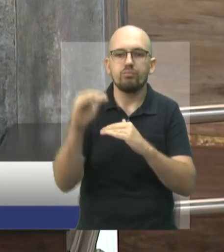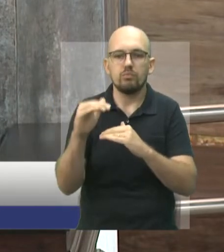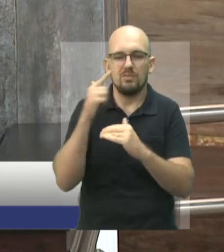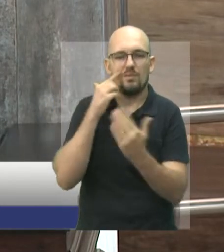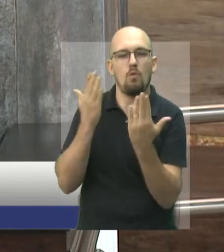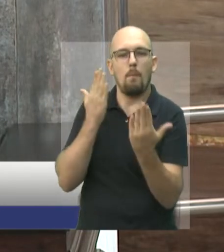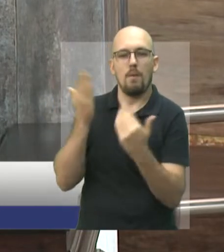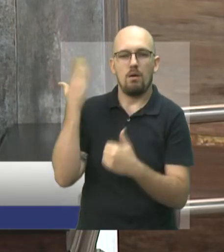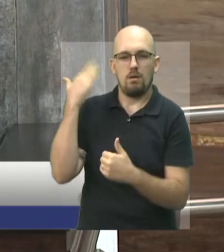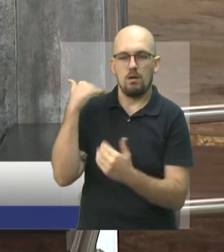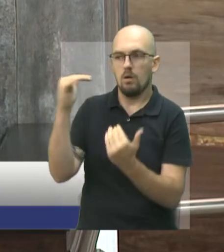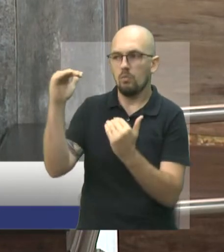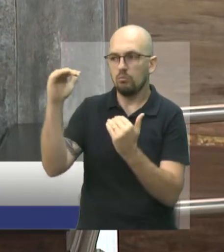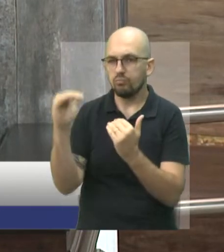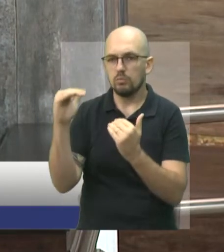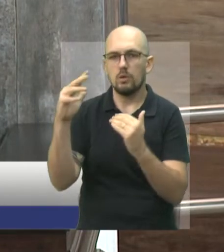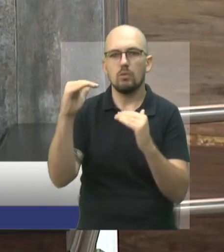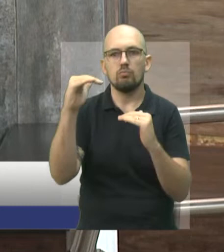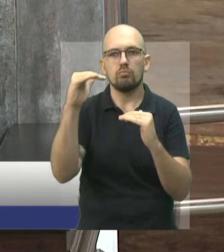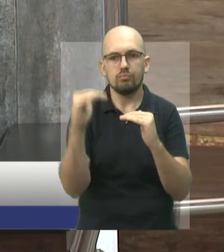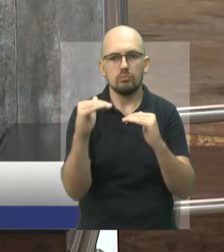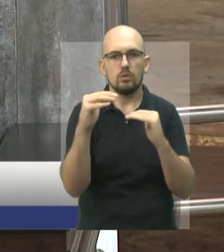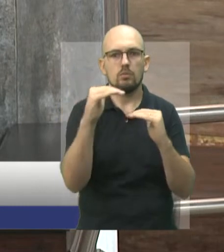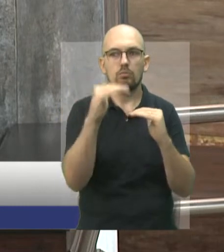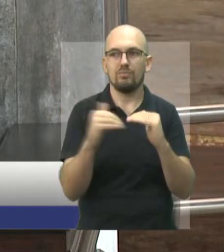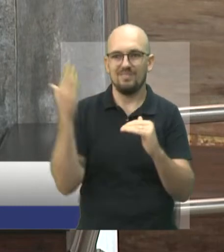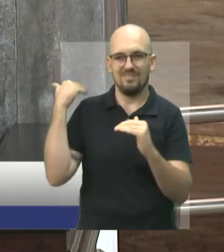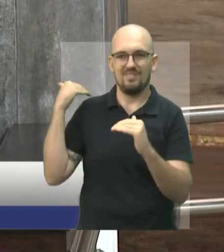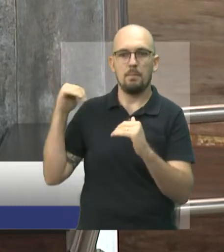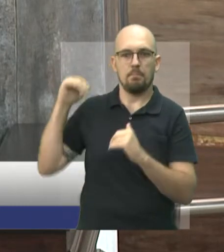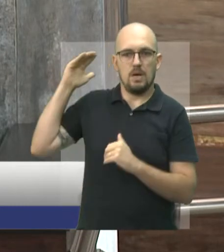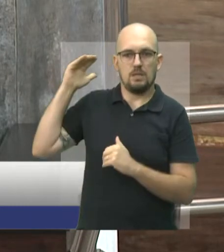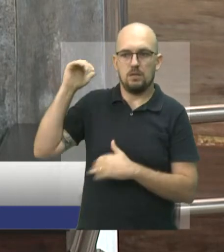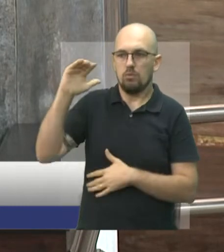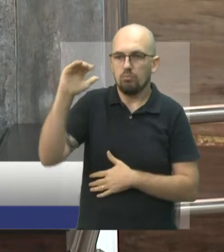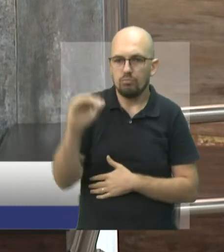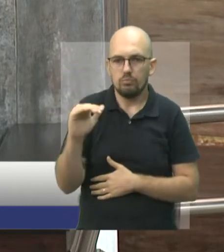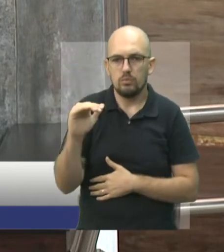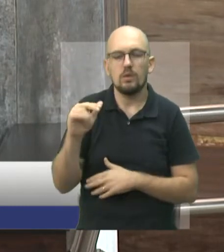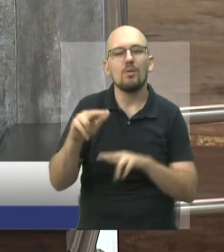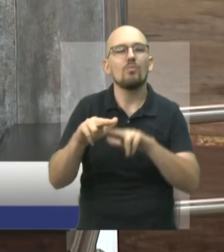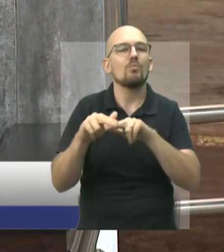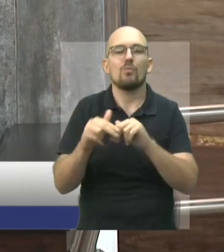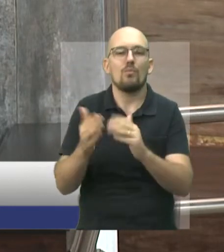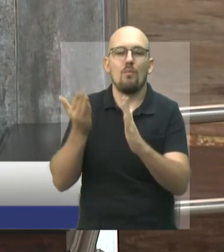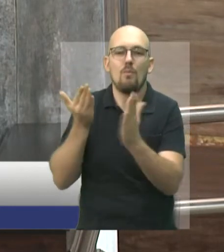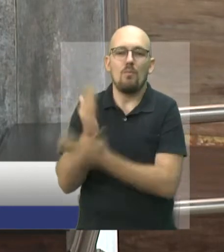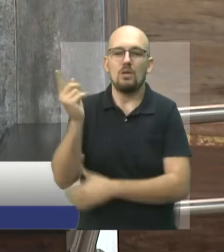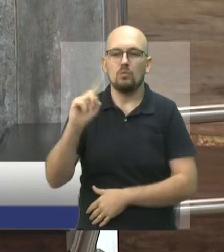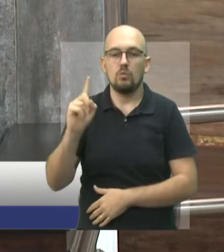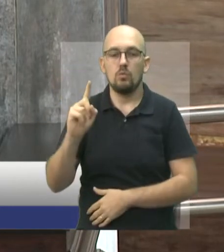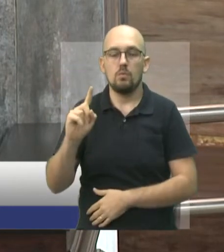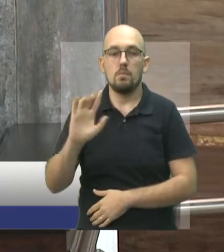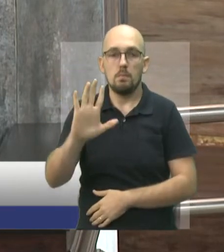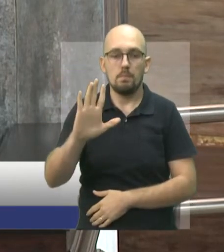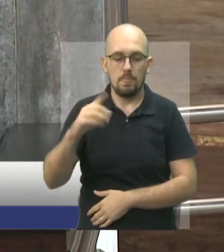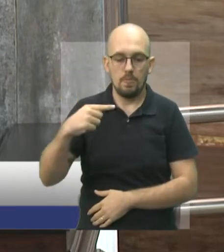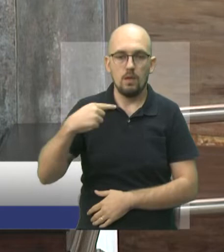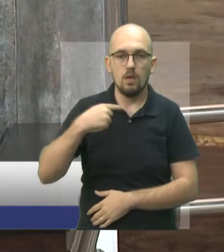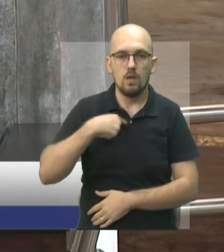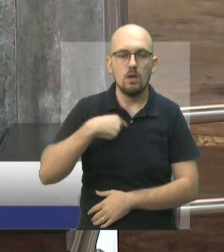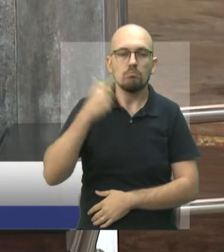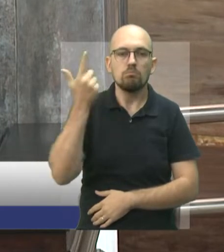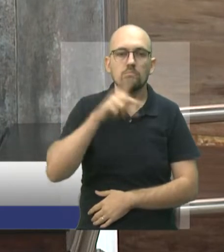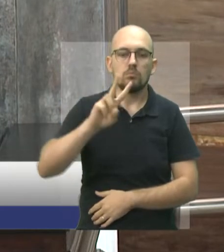passada, por isso que muitos não retornaram, onde eu consegui dobrar a minha votação, graças a